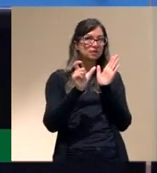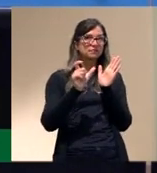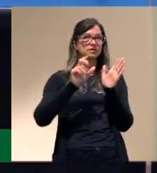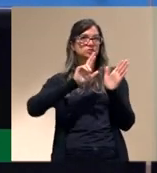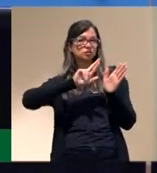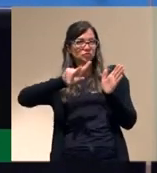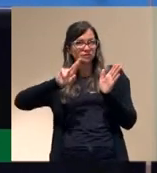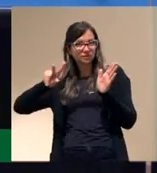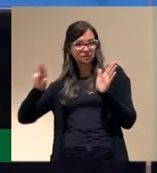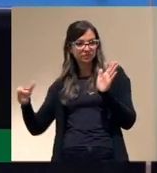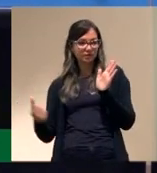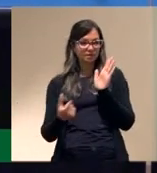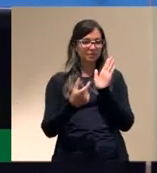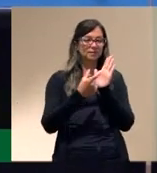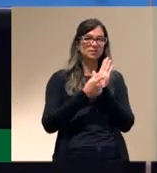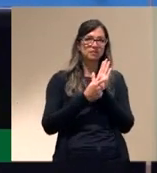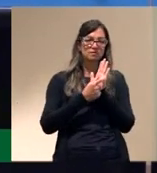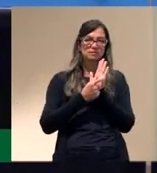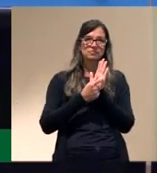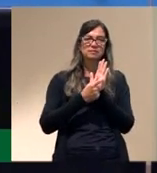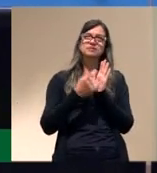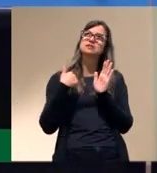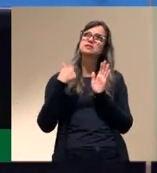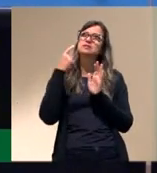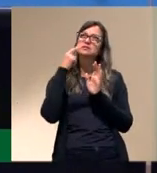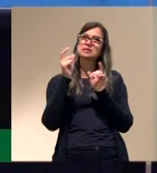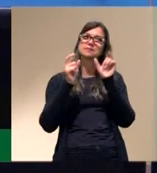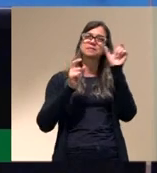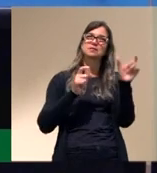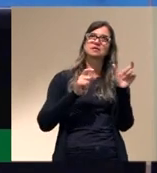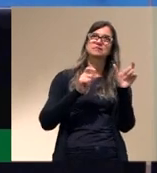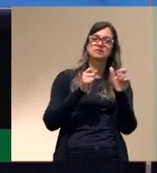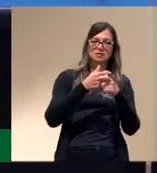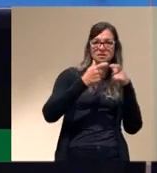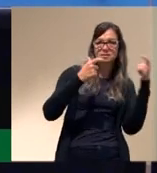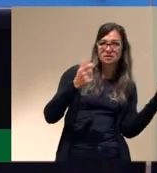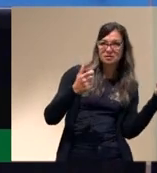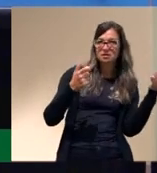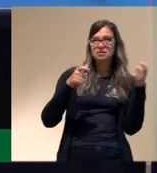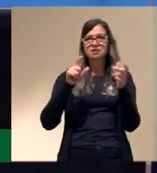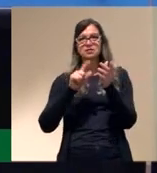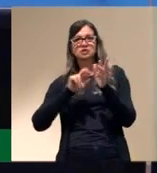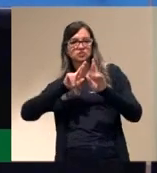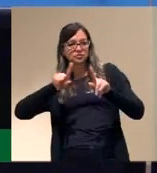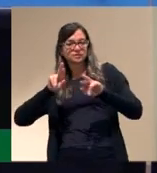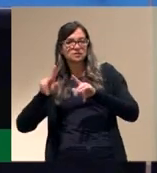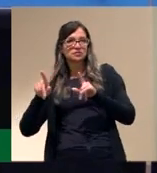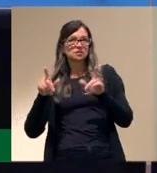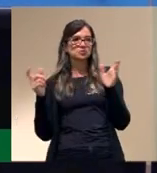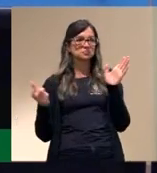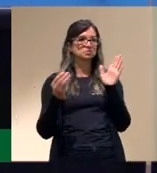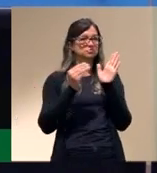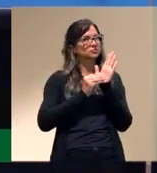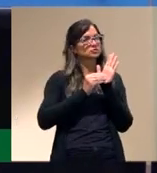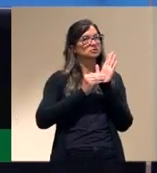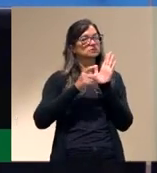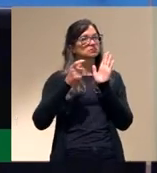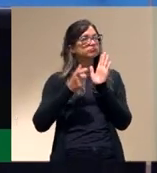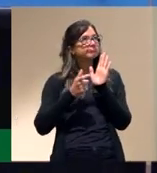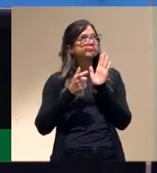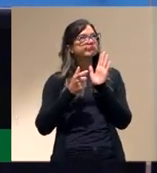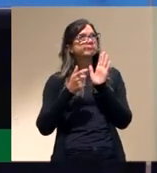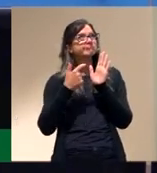Diversificar. Então, quando você fala ampliar e diversificar as experiências das crianças, você vai falar